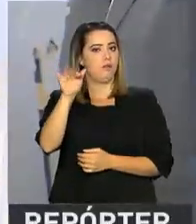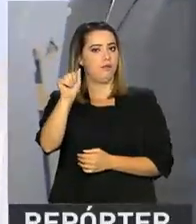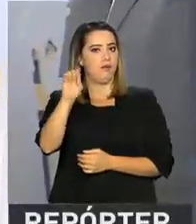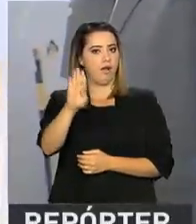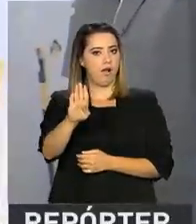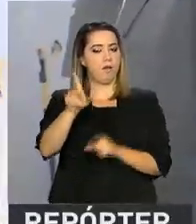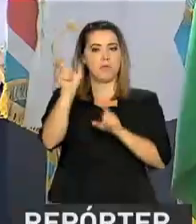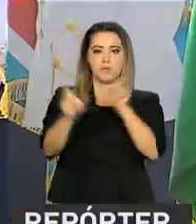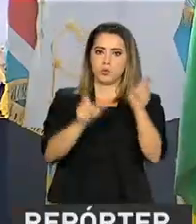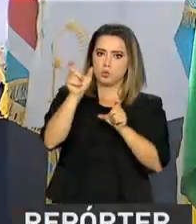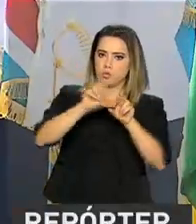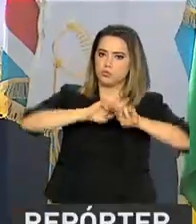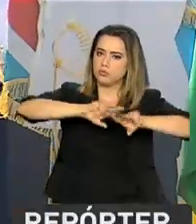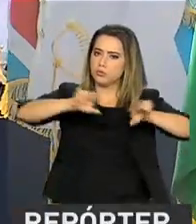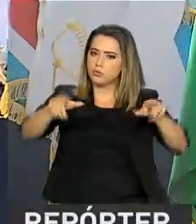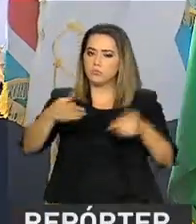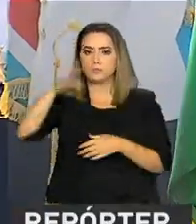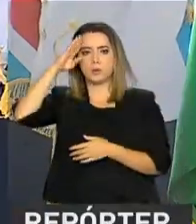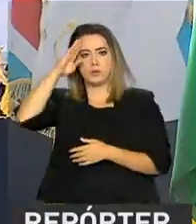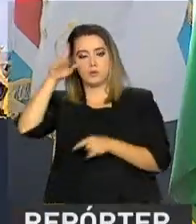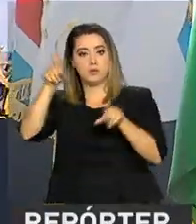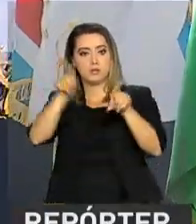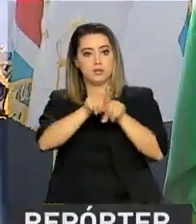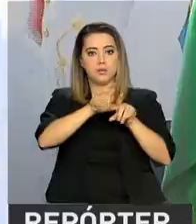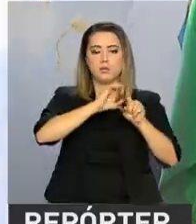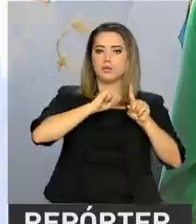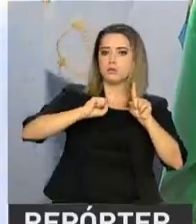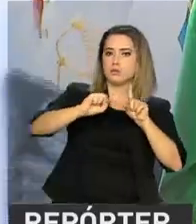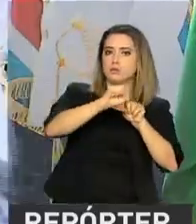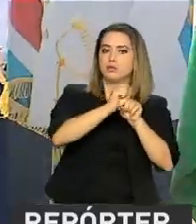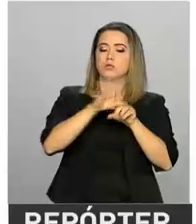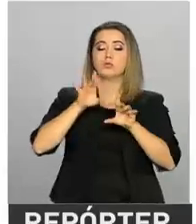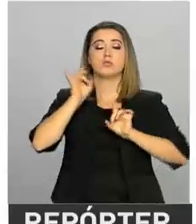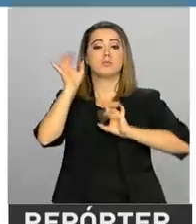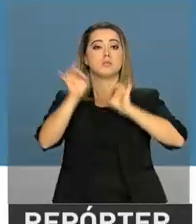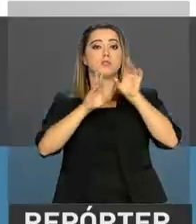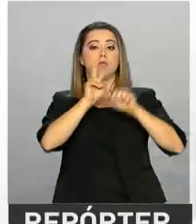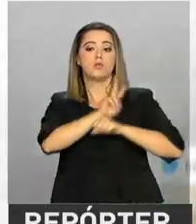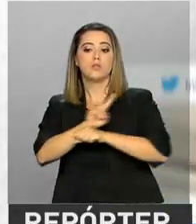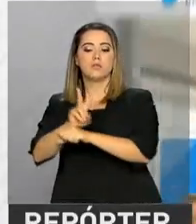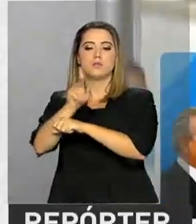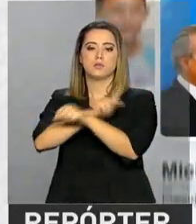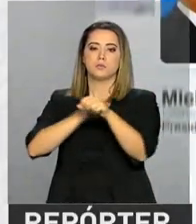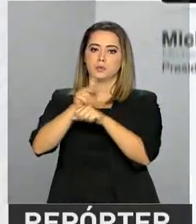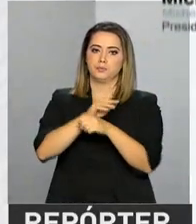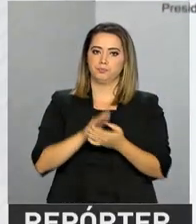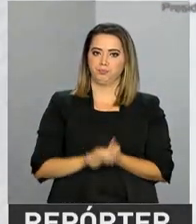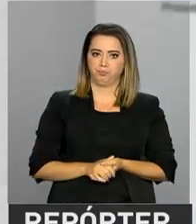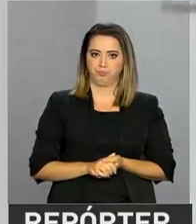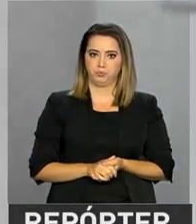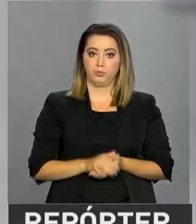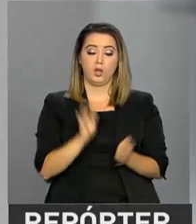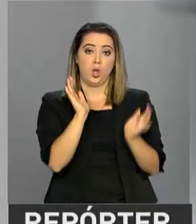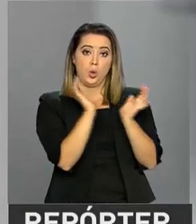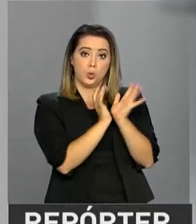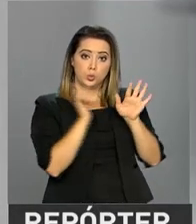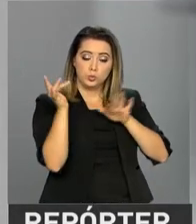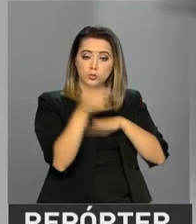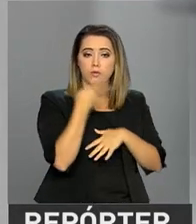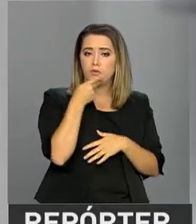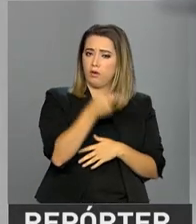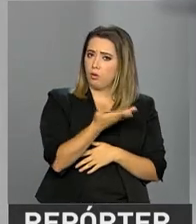civis e militares que se destacaram em ações de defesa do país nas redes sociais michel temer ressaltou que os aviadores